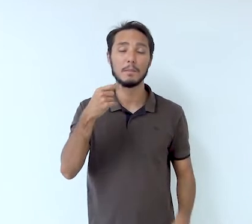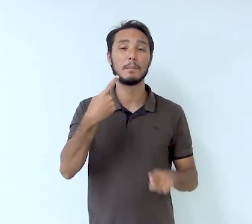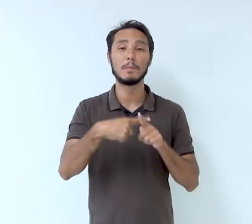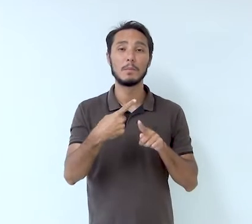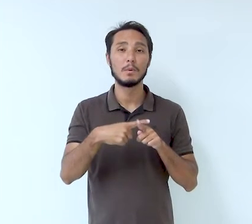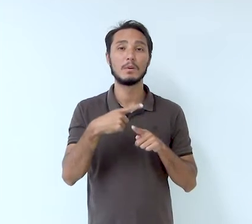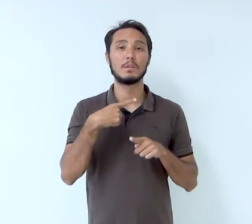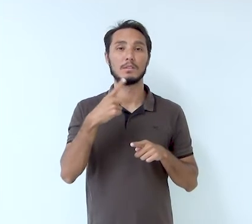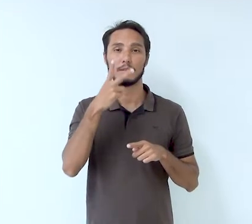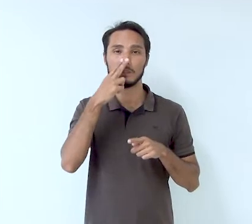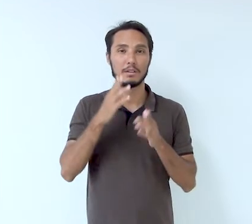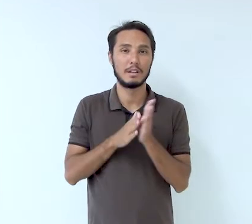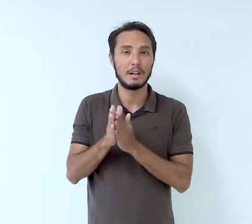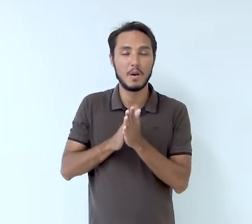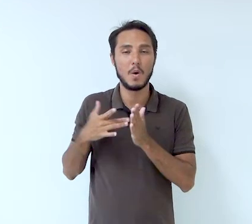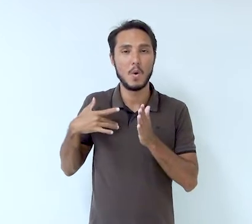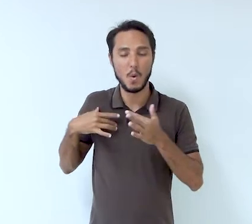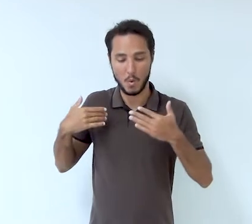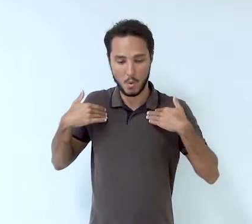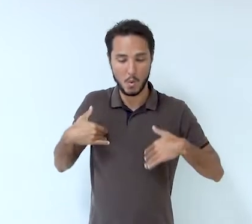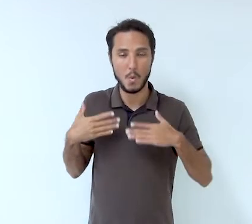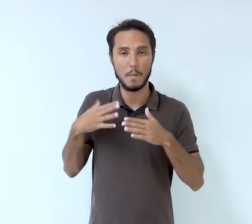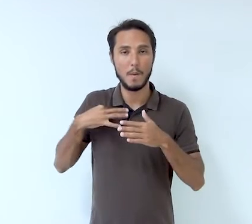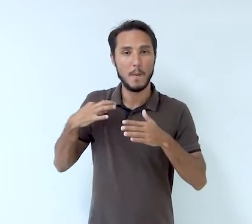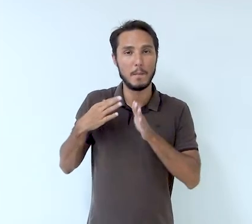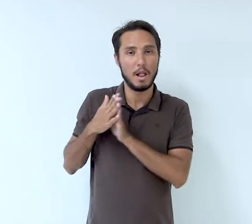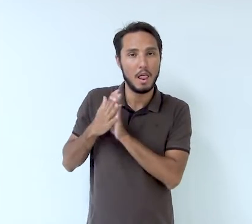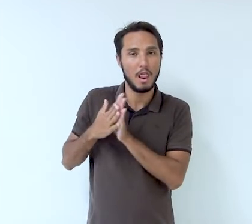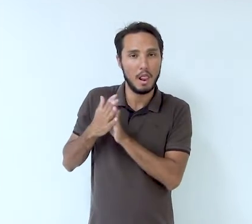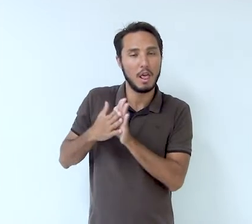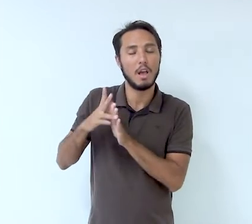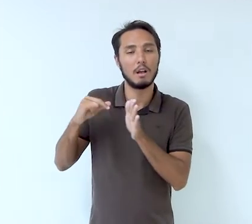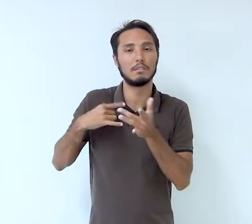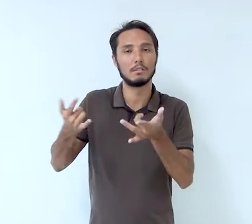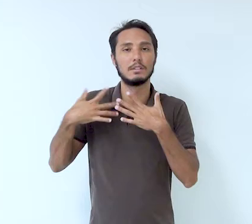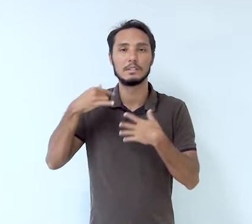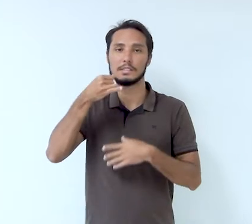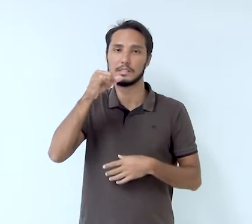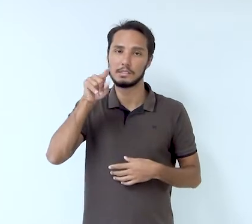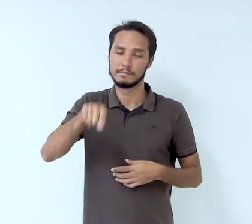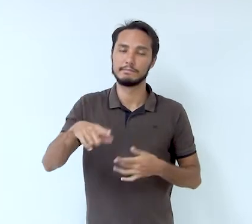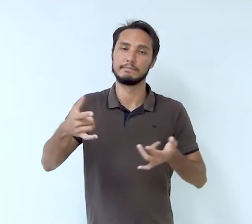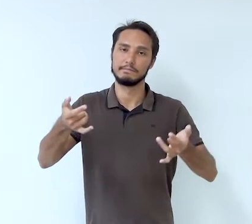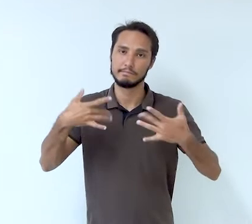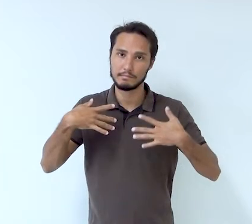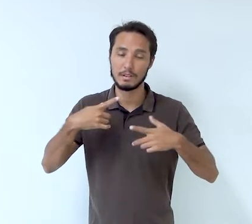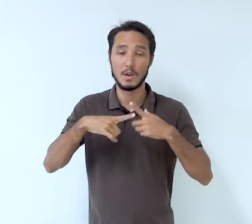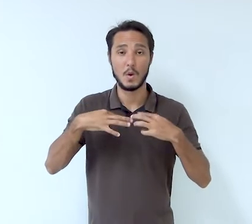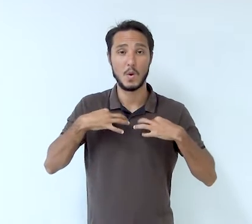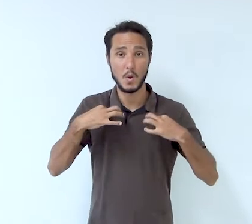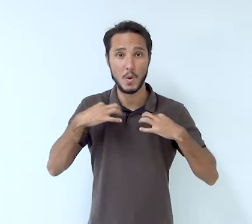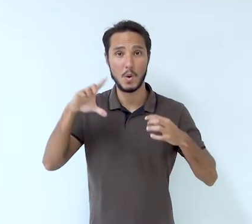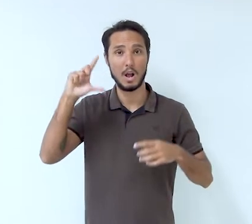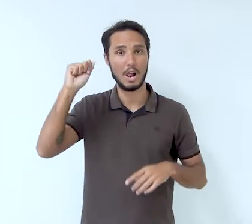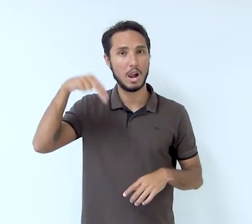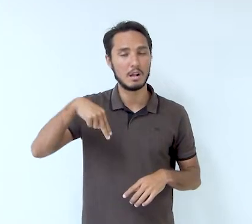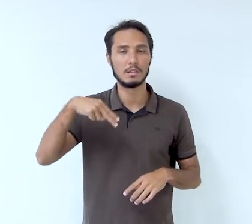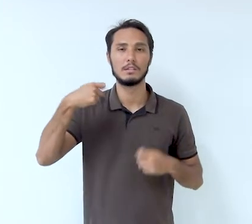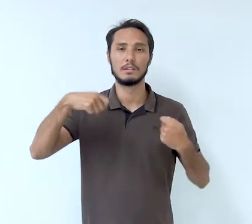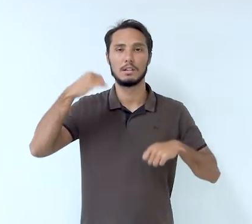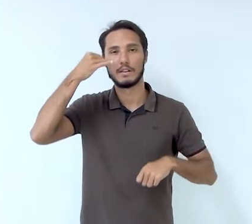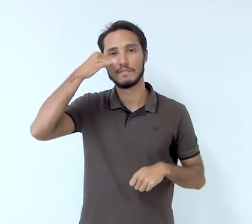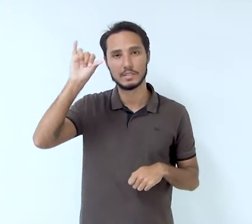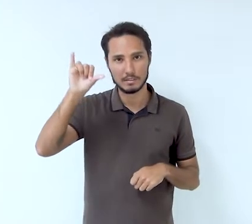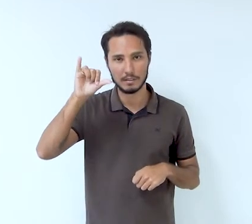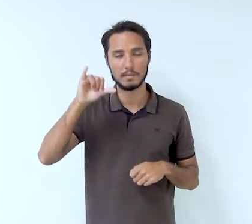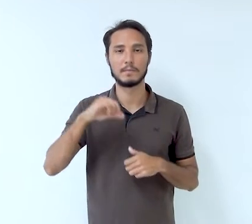estática porque nós atritamos nosso corpo com a roupa e aí surge, né, eletricidade estática. Então as roupas de lã elas